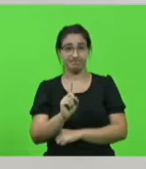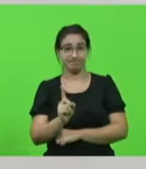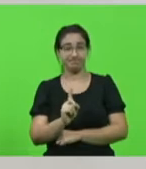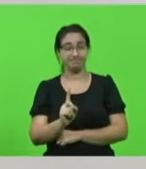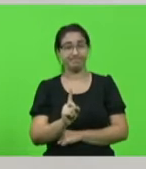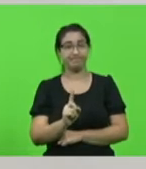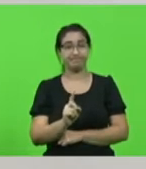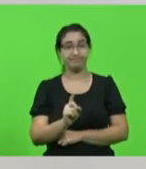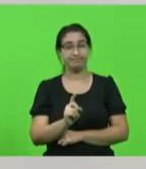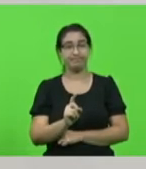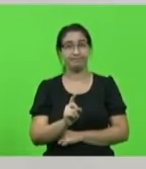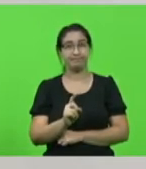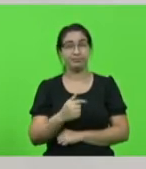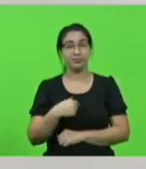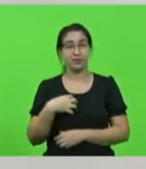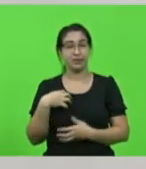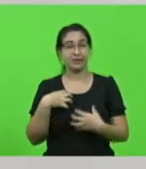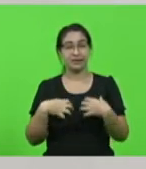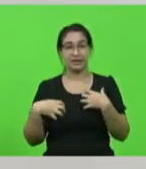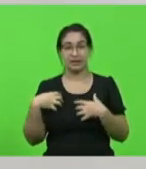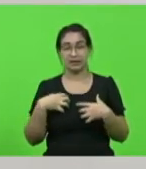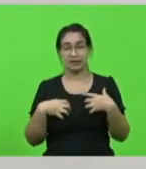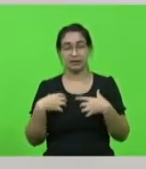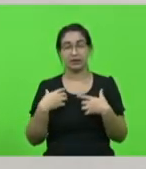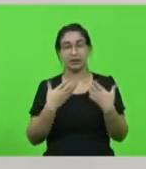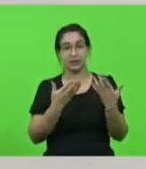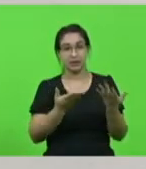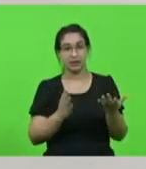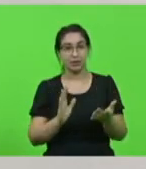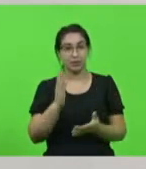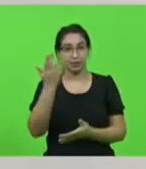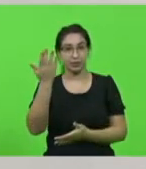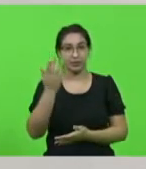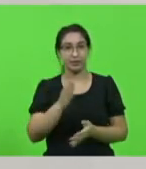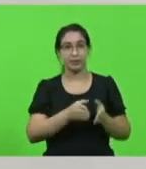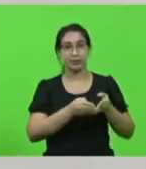e que me deixa indignado com essa situação do Porto de São Francisco.